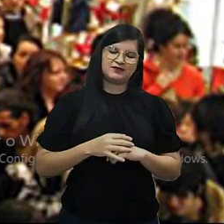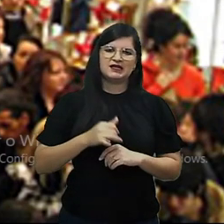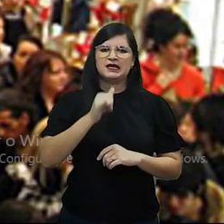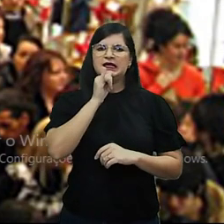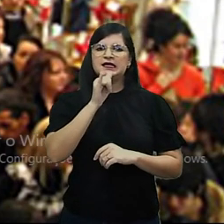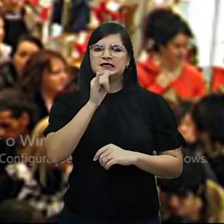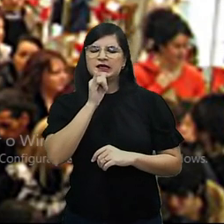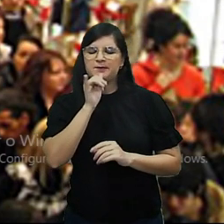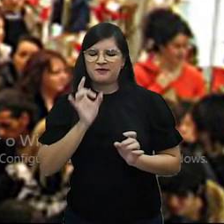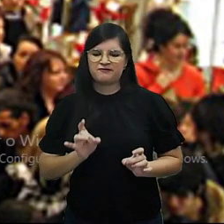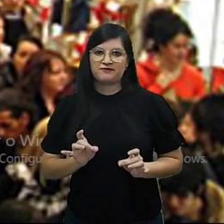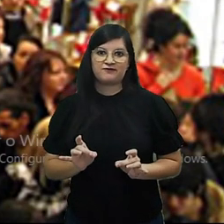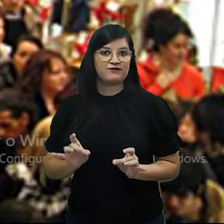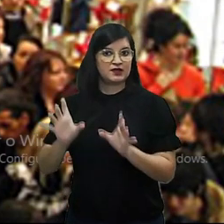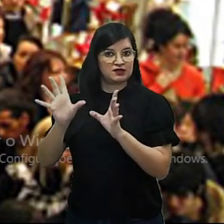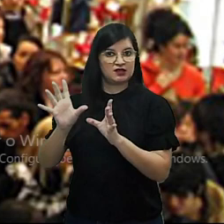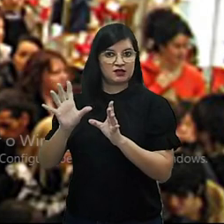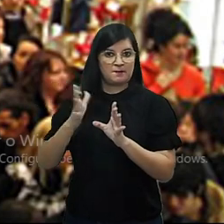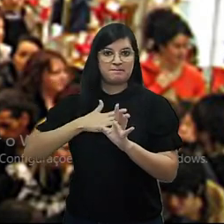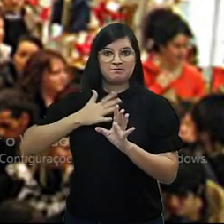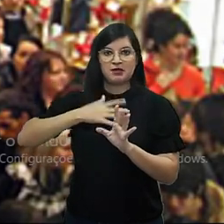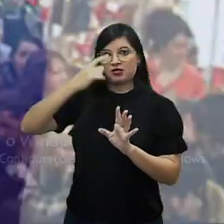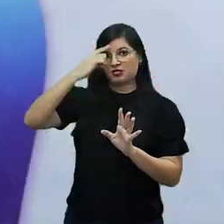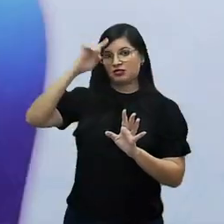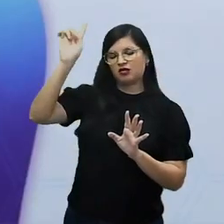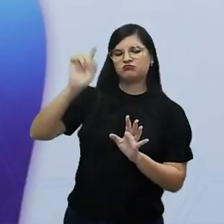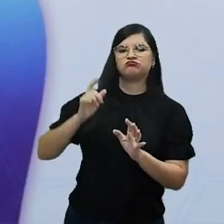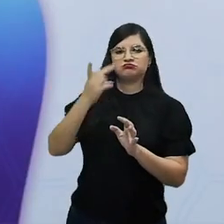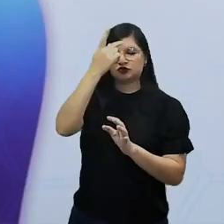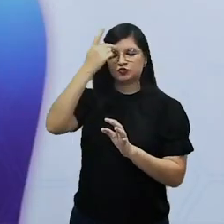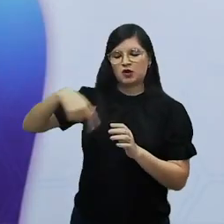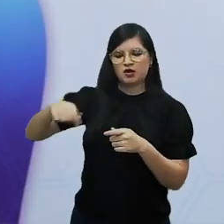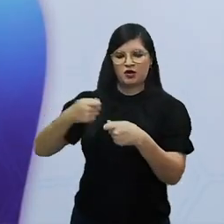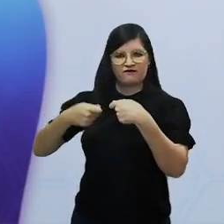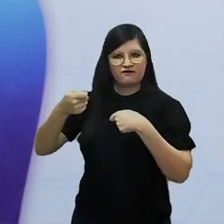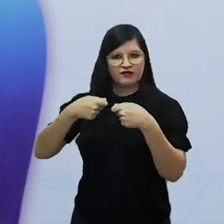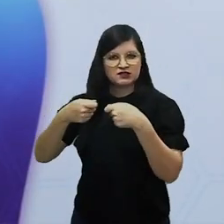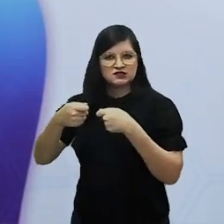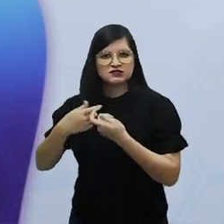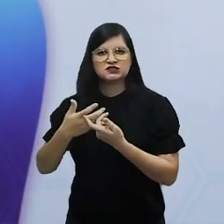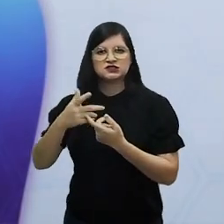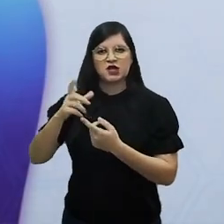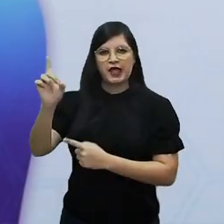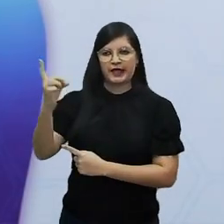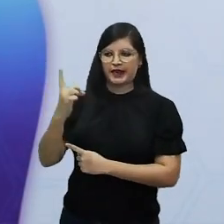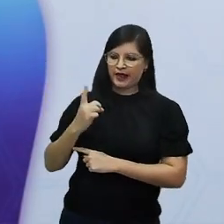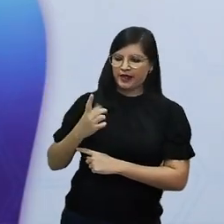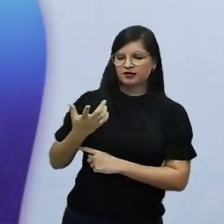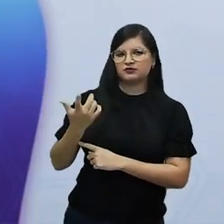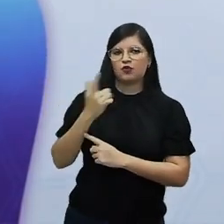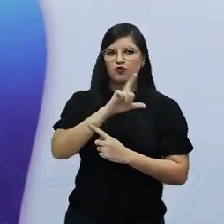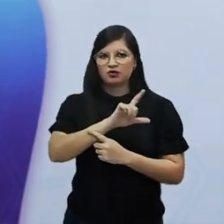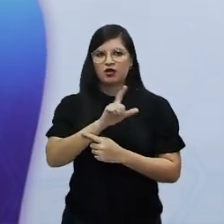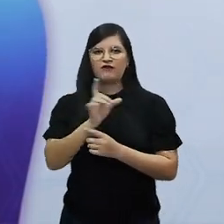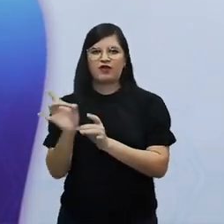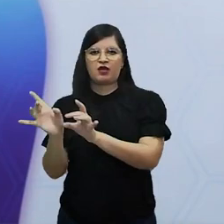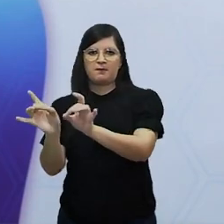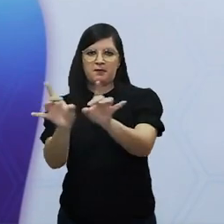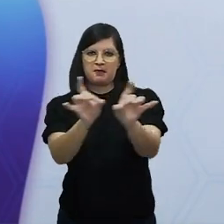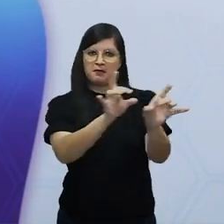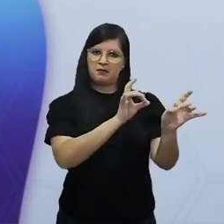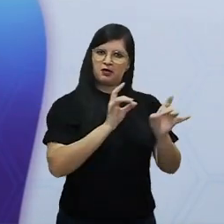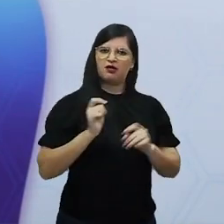vender a sua ideia para alguém, para que essa pessoa possa investir, para que ela possa ser um cliente, para que ela possa ser um fornecedor e por aí